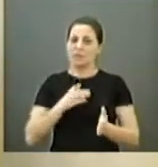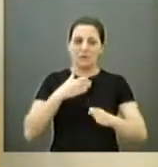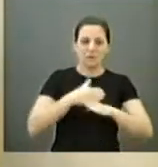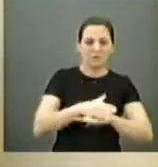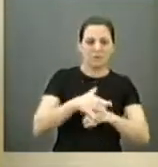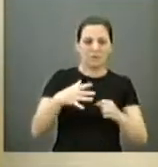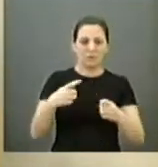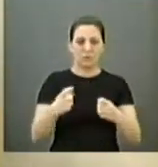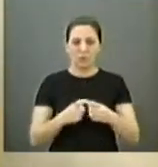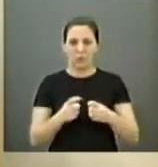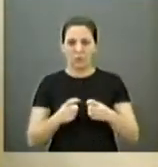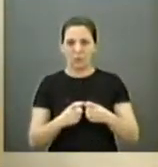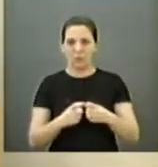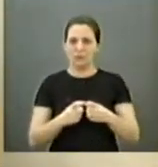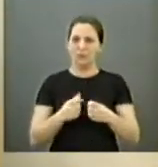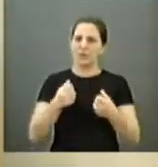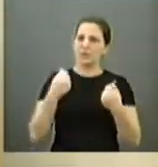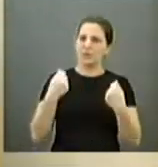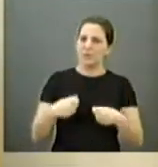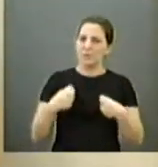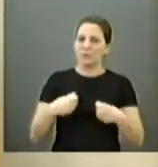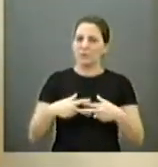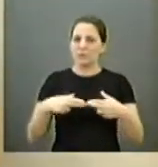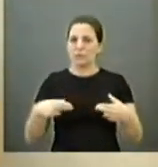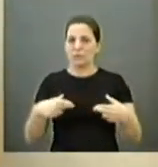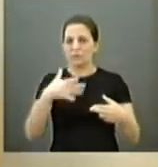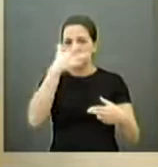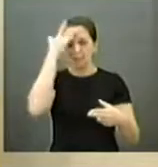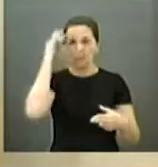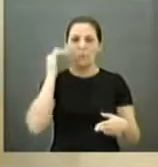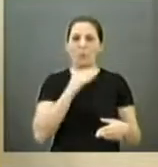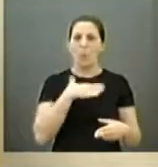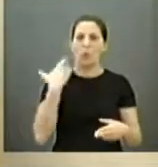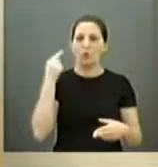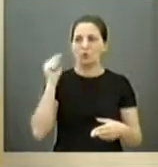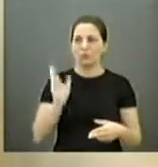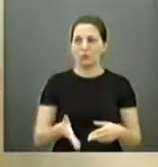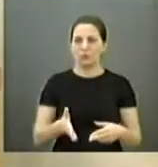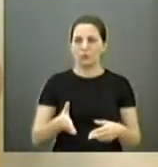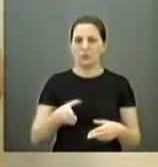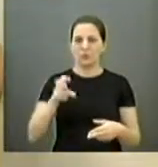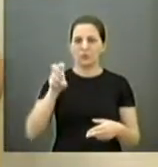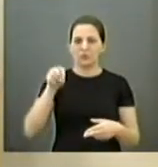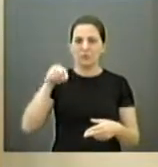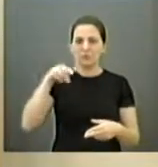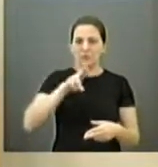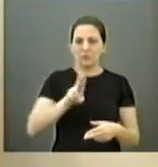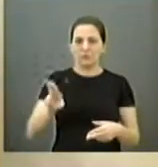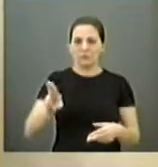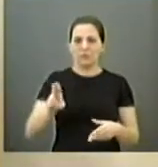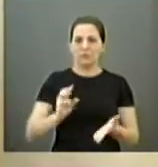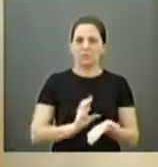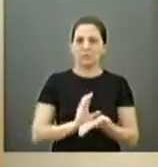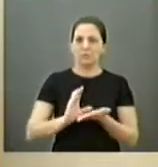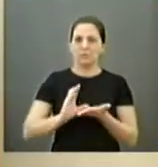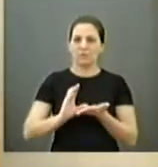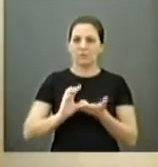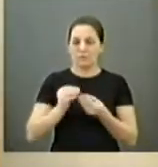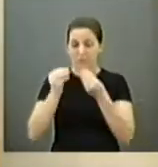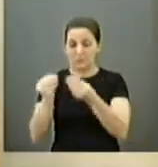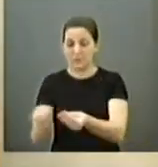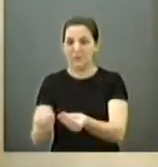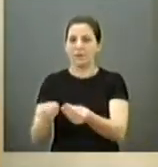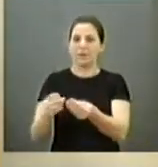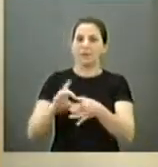pode pedir equipamento em nome de um paciente que já faleceu? E cerca de quase 50 nomes que foram enviados os pedidos